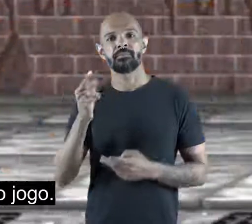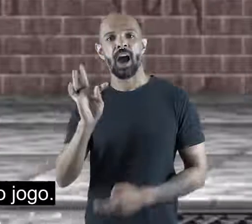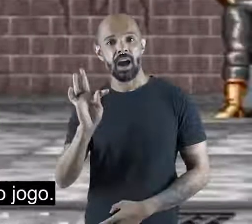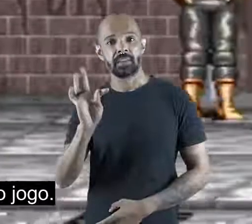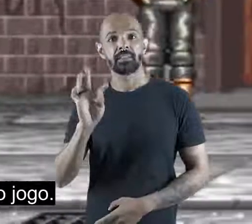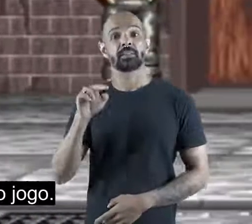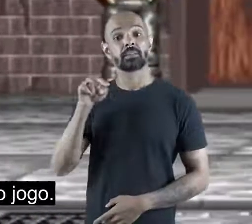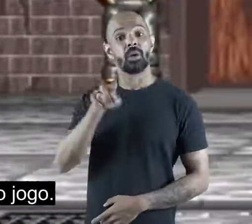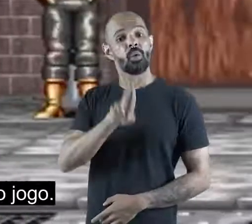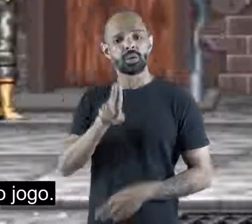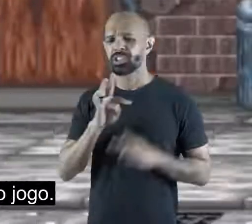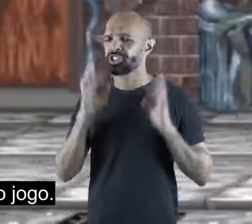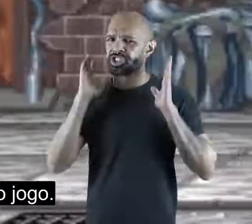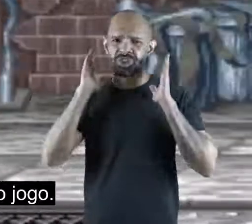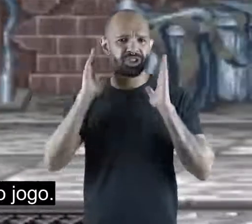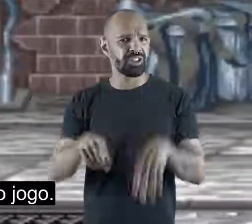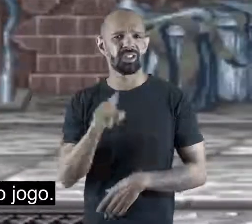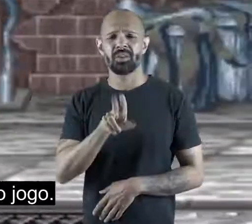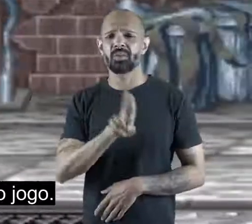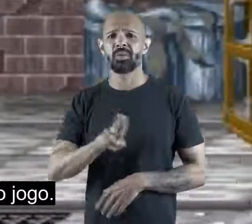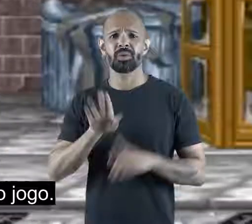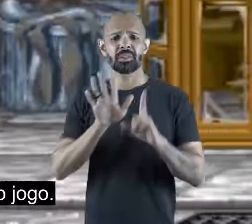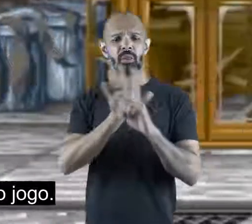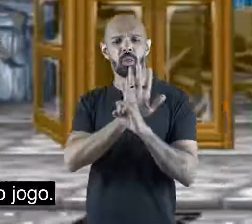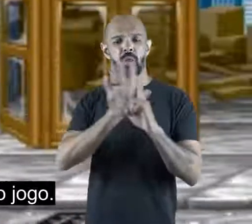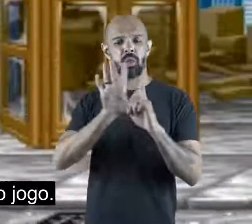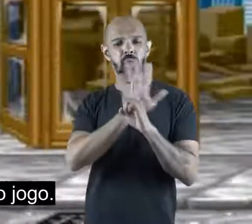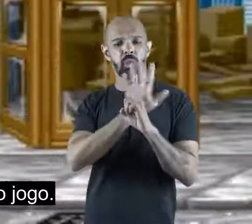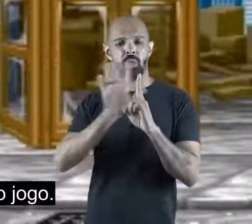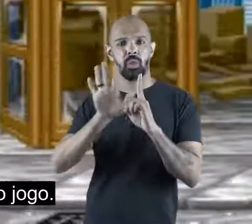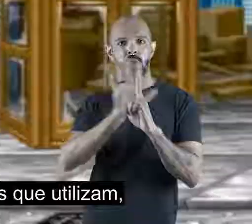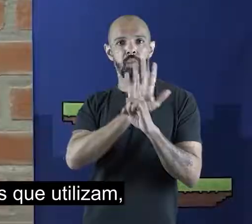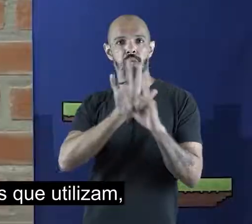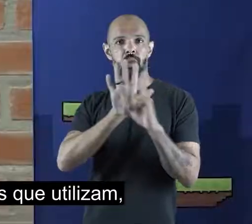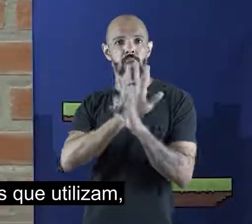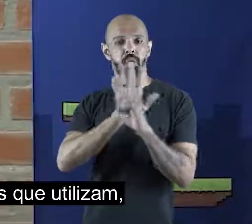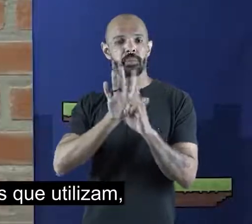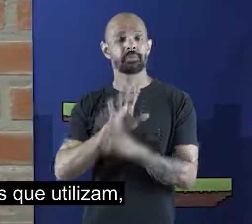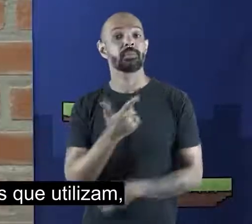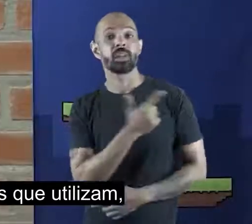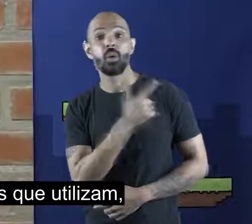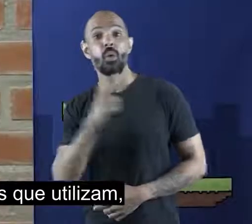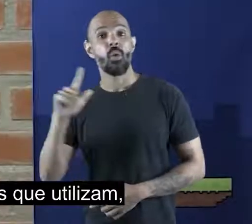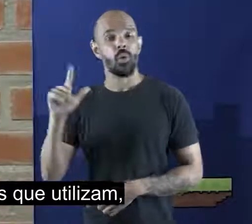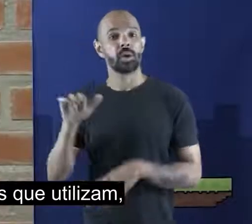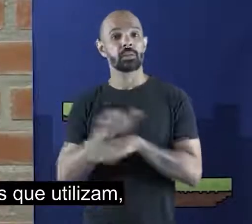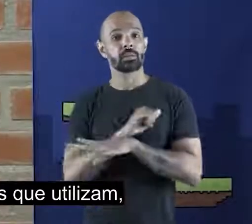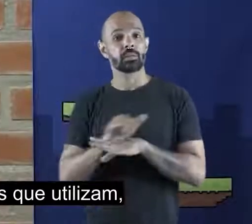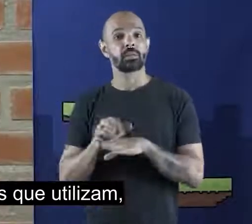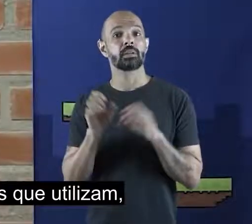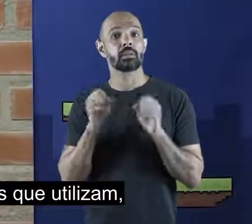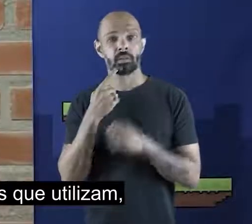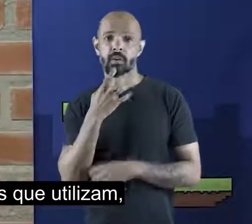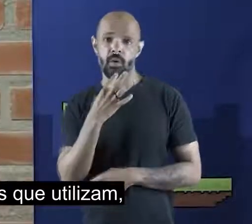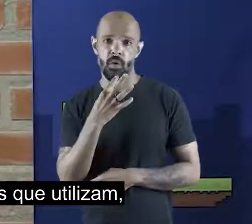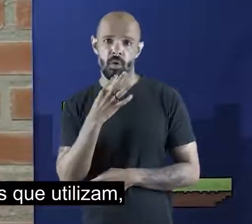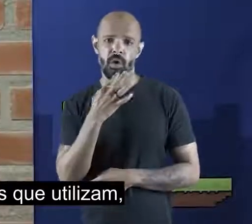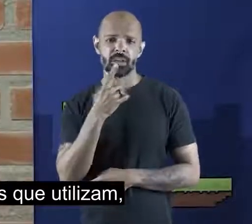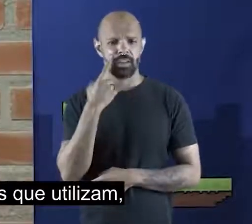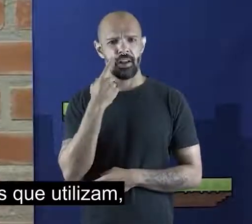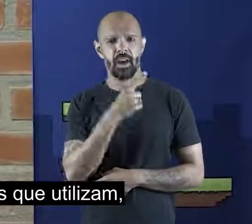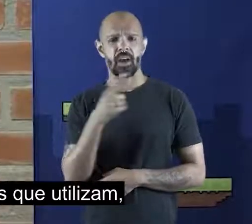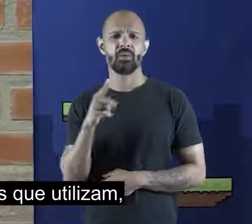essa técnica direta dentro do desenvolvimento do jogo. Outra técnica que vocês devem ter ouvido falar, ou já